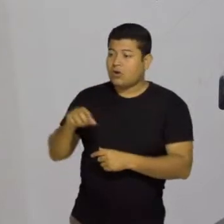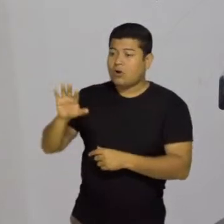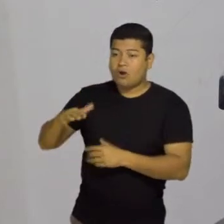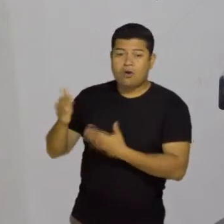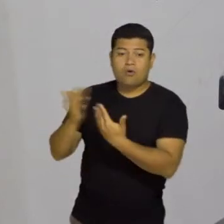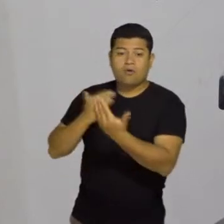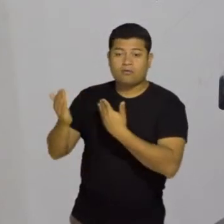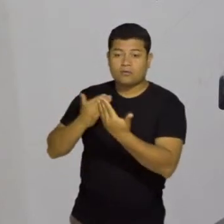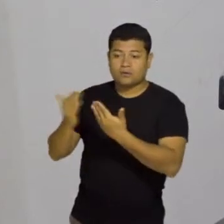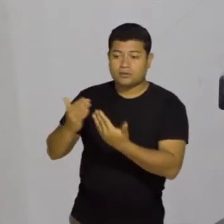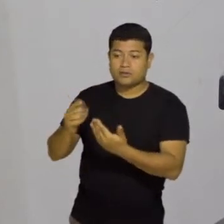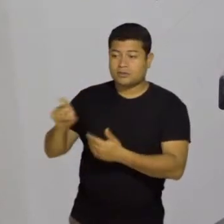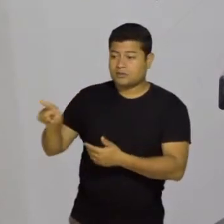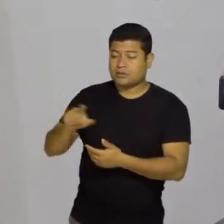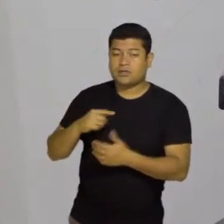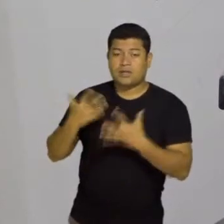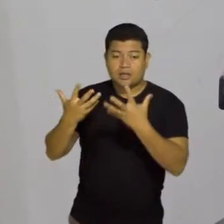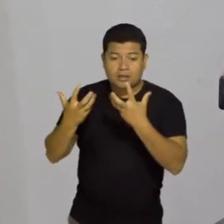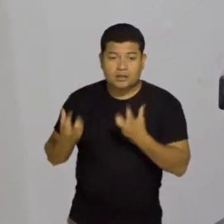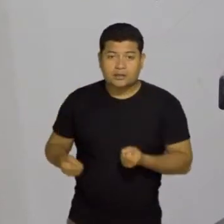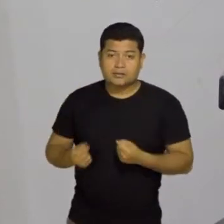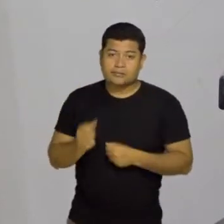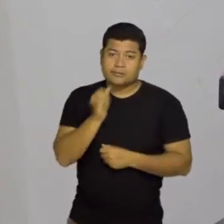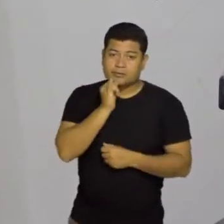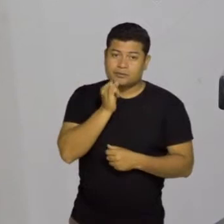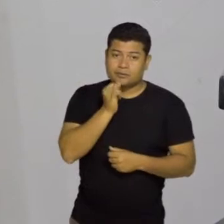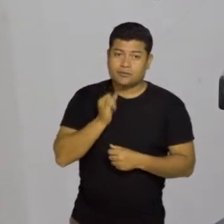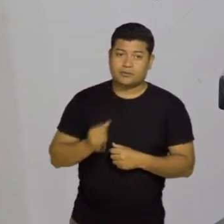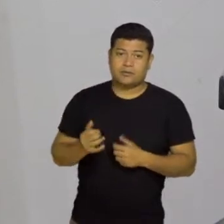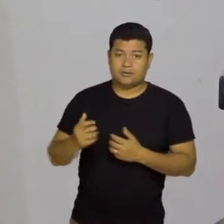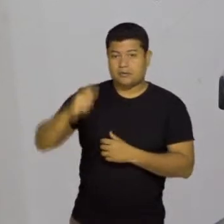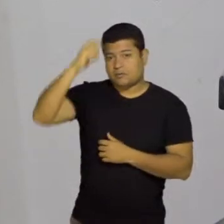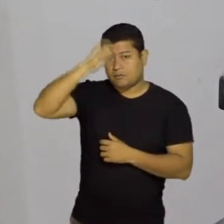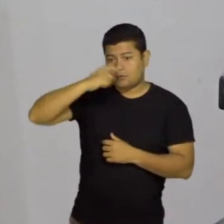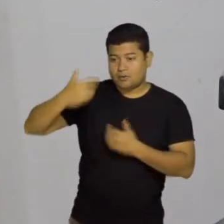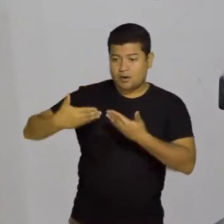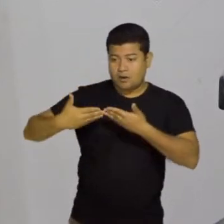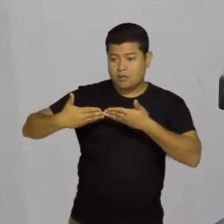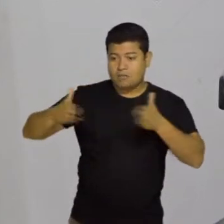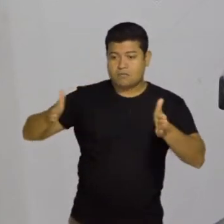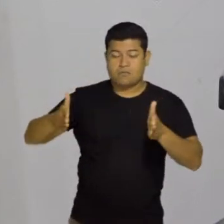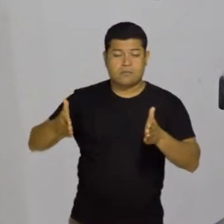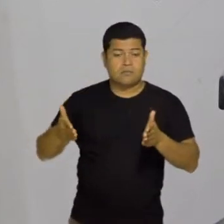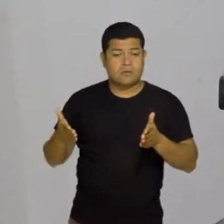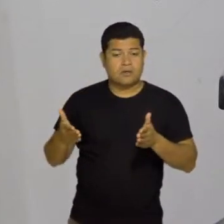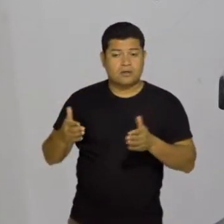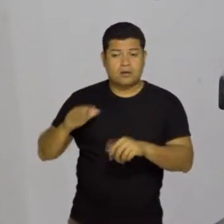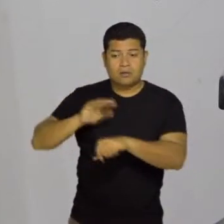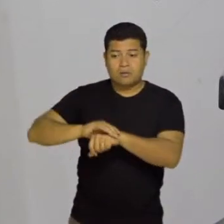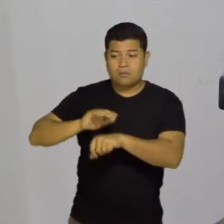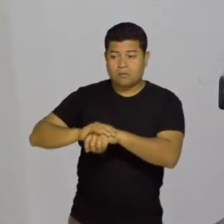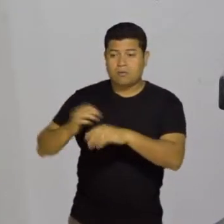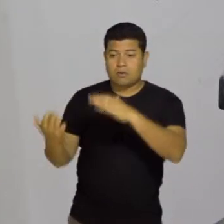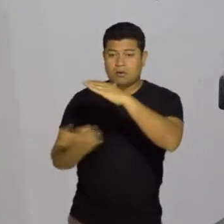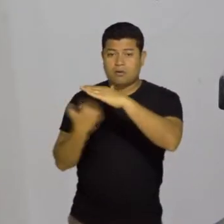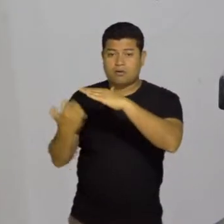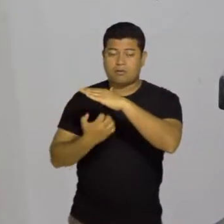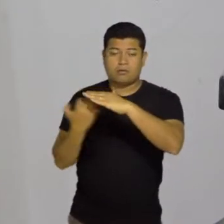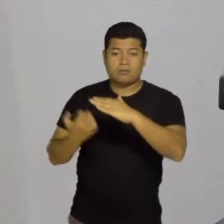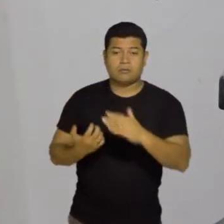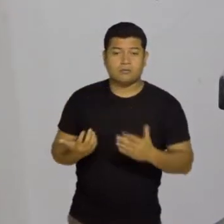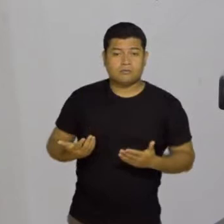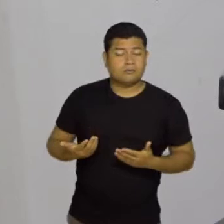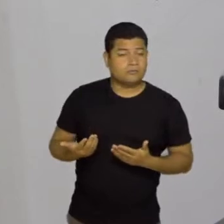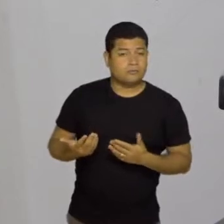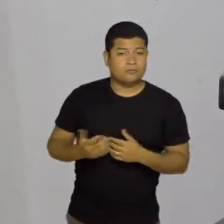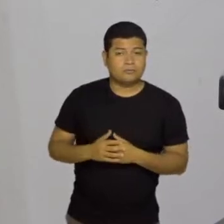para o mercado de trabalho, se empresários como o deputado Maurício não abrirem as portas para esses jovens. Eu tenho sido até cético, presidente Nadal.